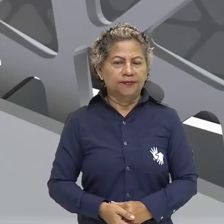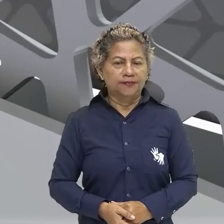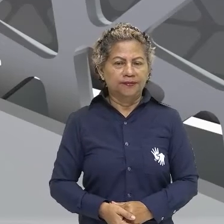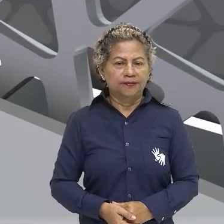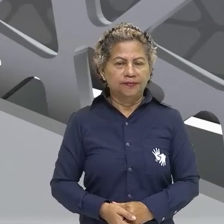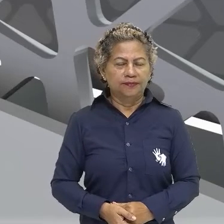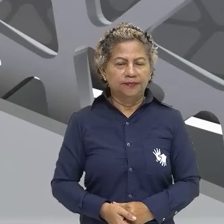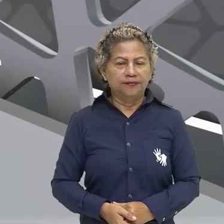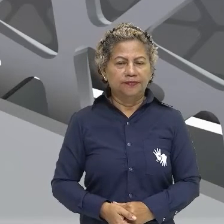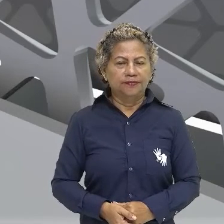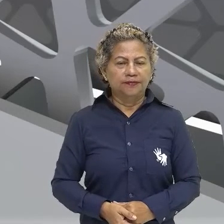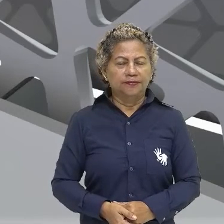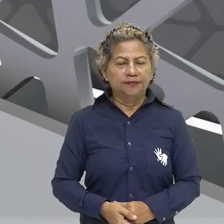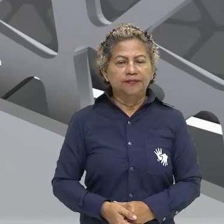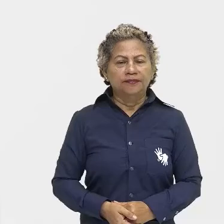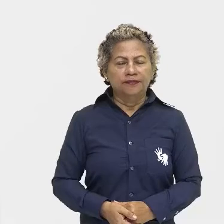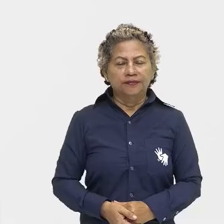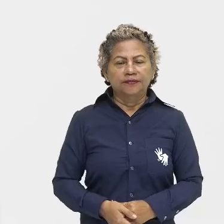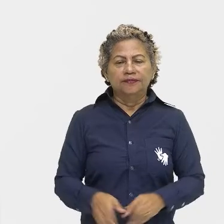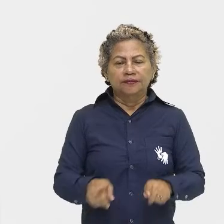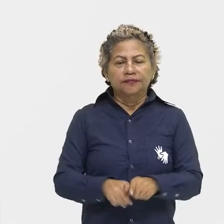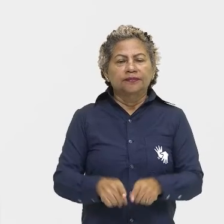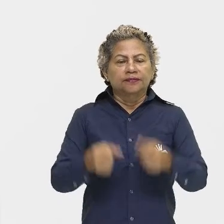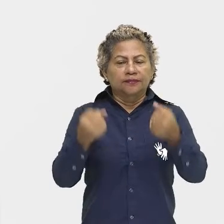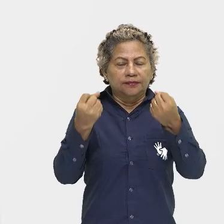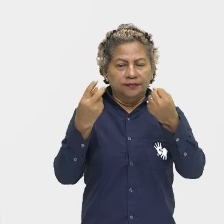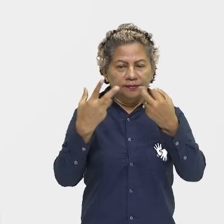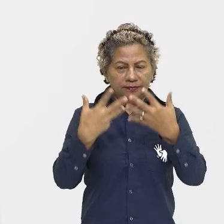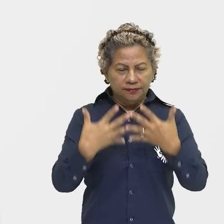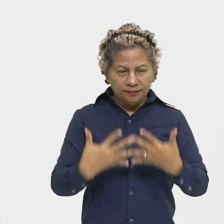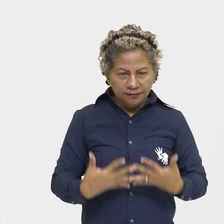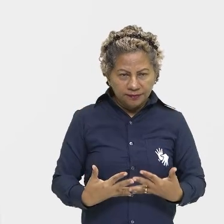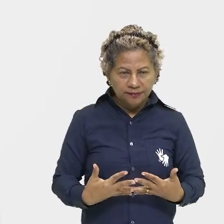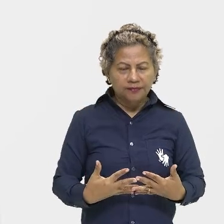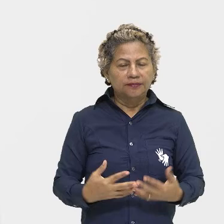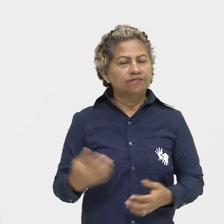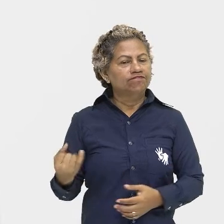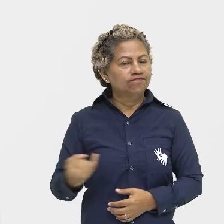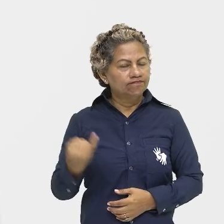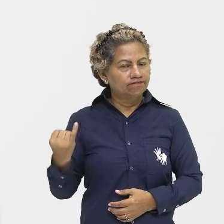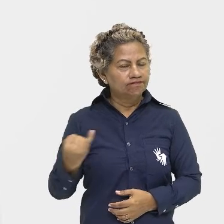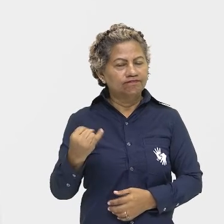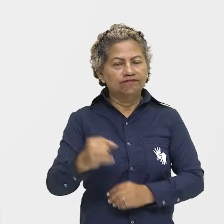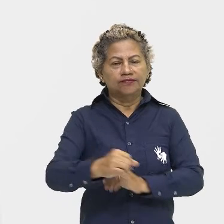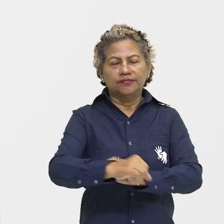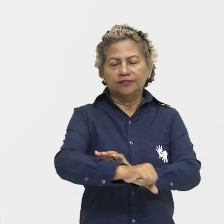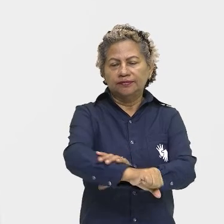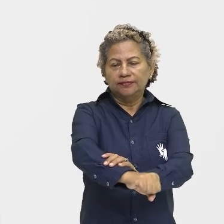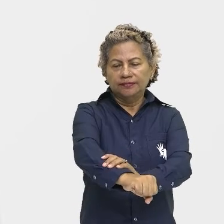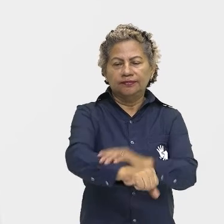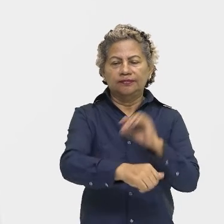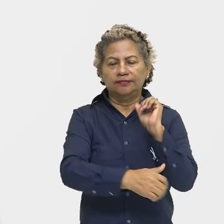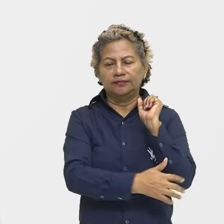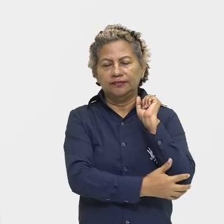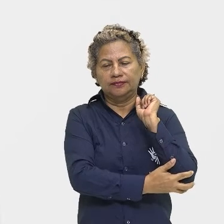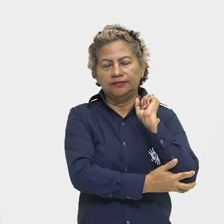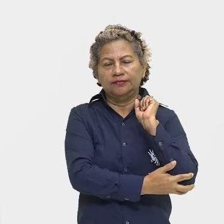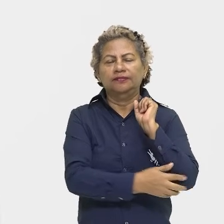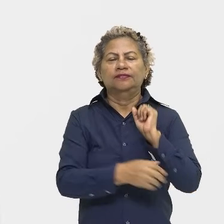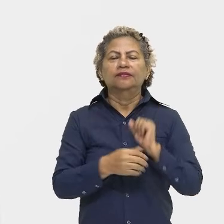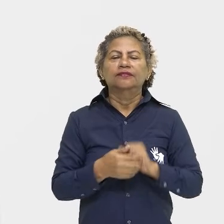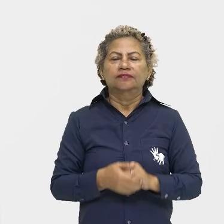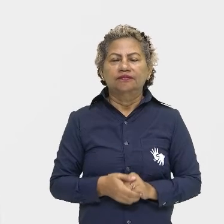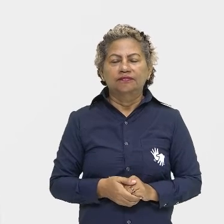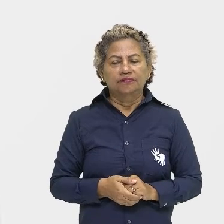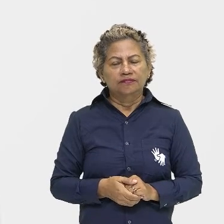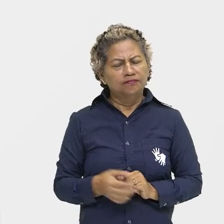aí depois nós falamos sobre os alongamentos na dança, a importância do trabalho de flexibilidade na dança e